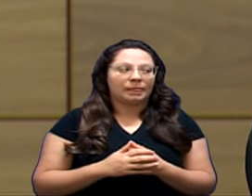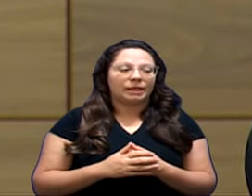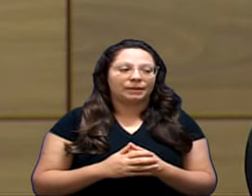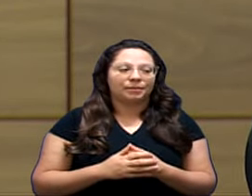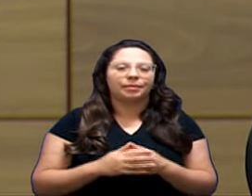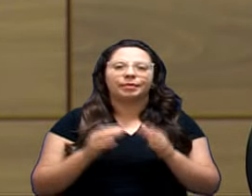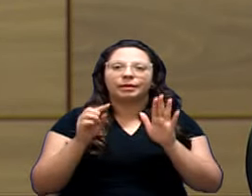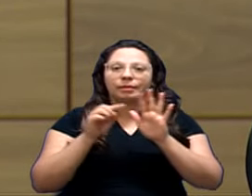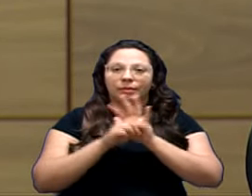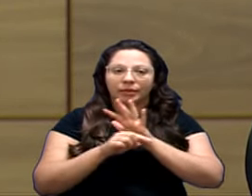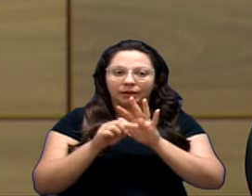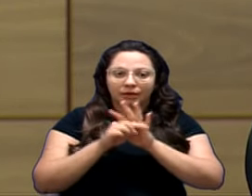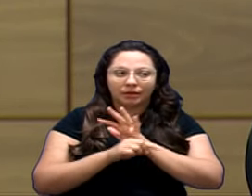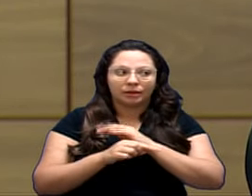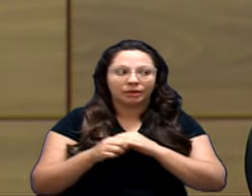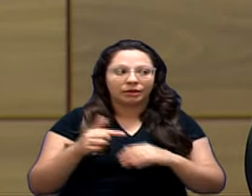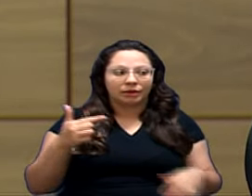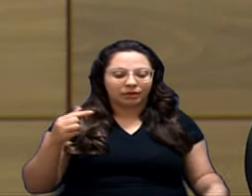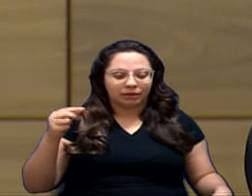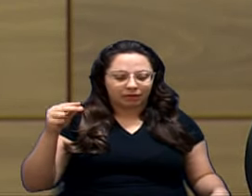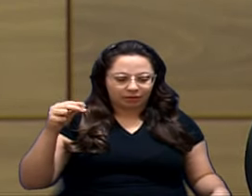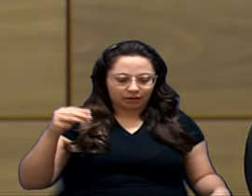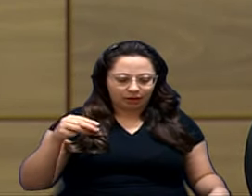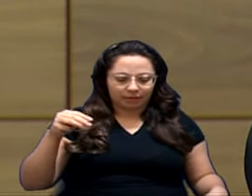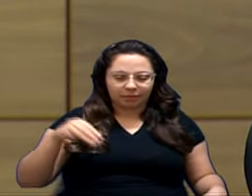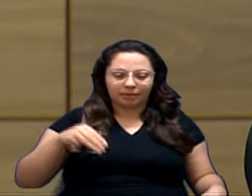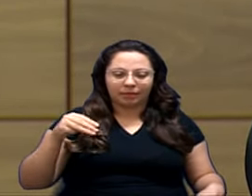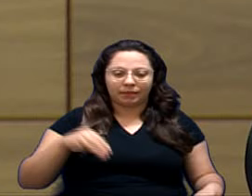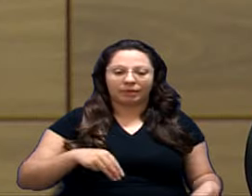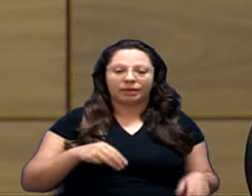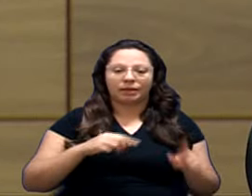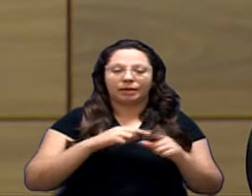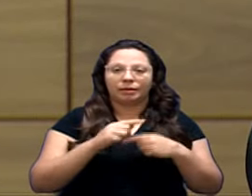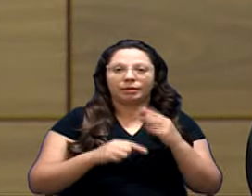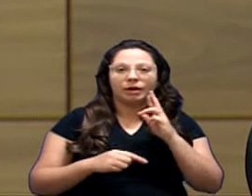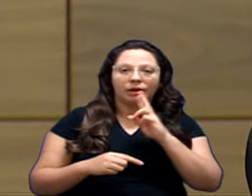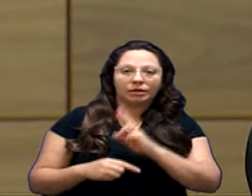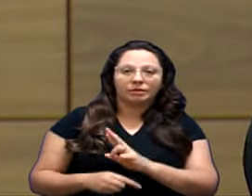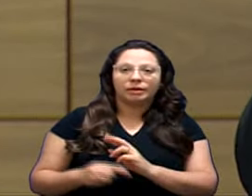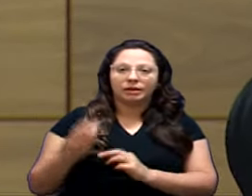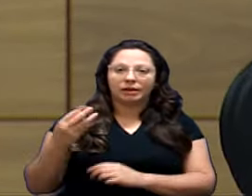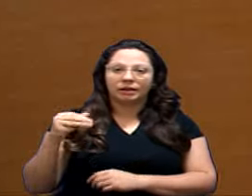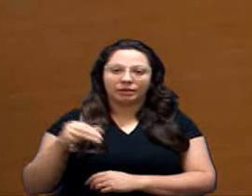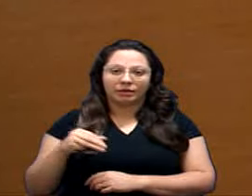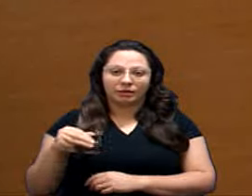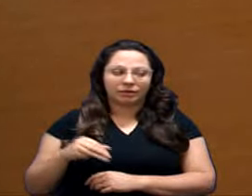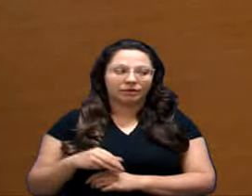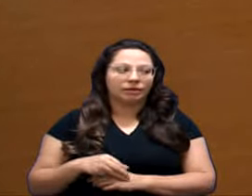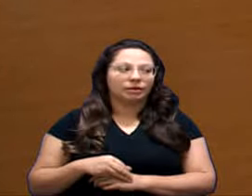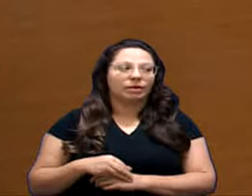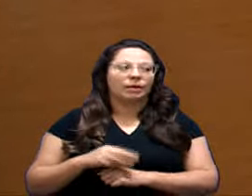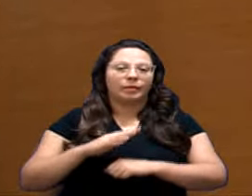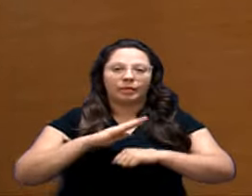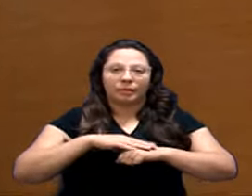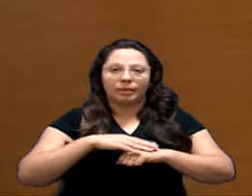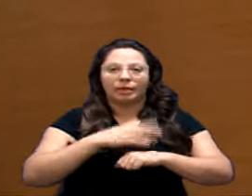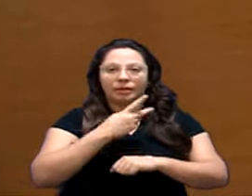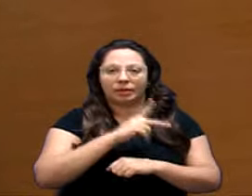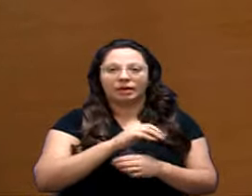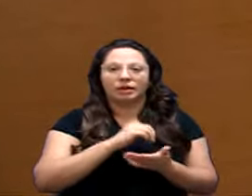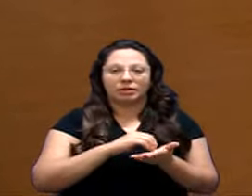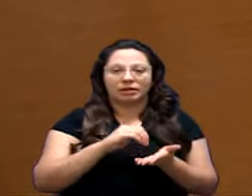perguntas vão ser 2 minutos e e a resposta o secretário 3 minutos com a palavra secretário